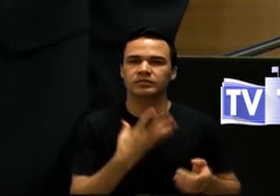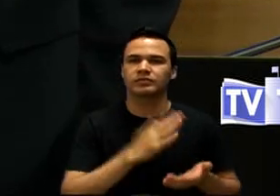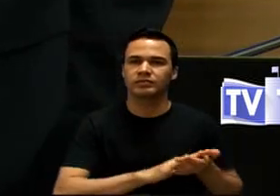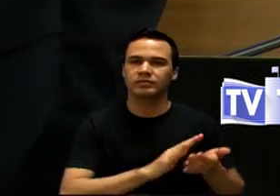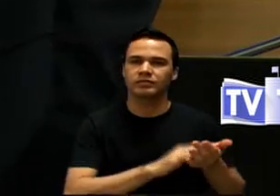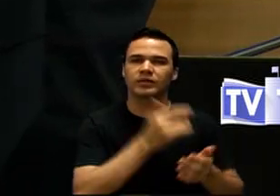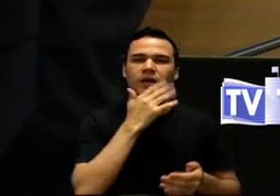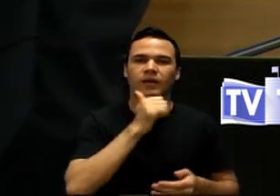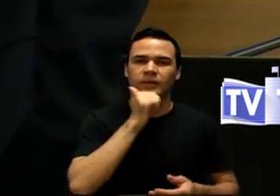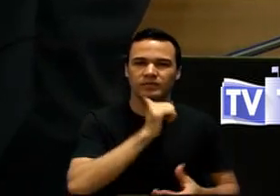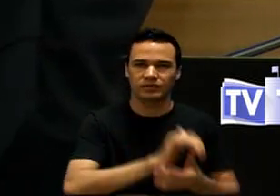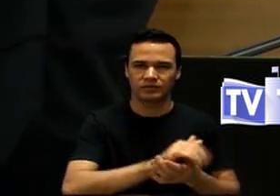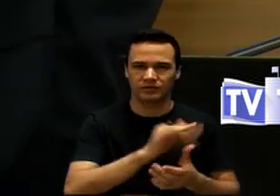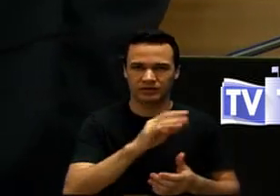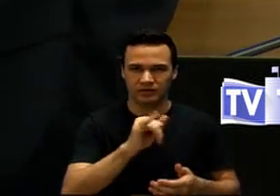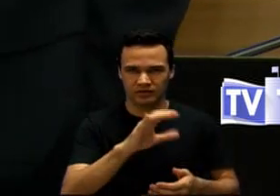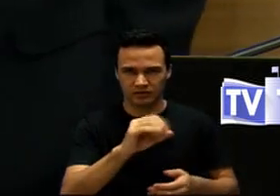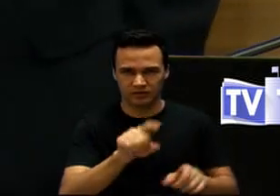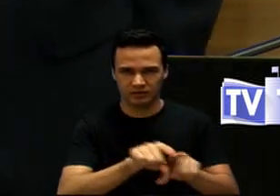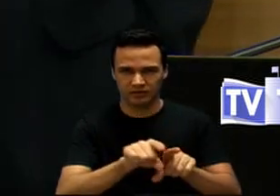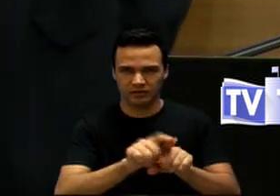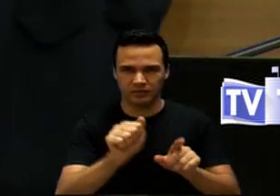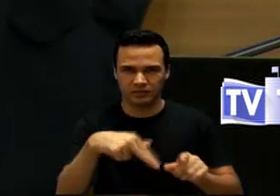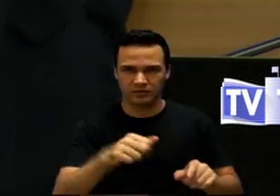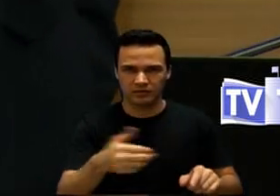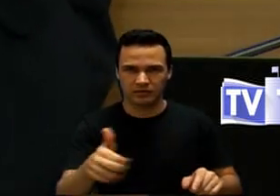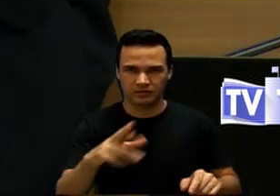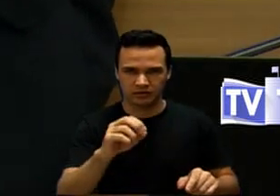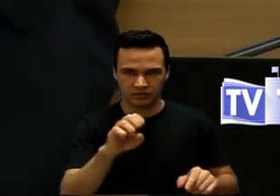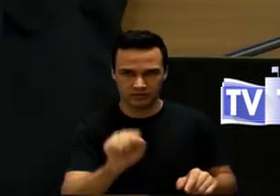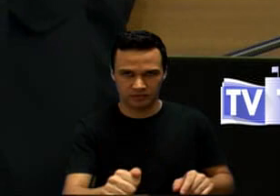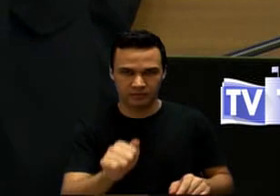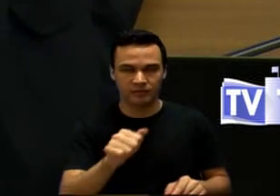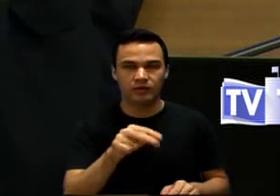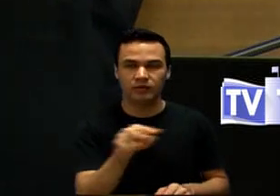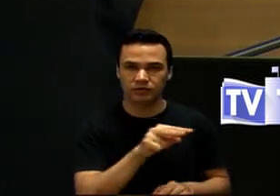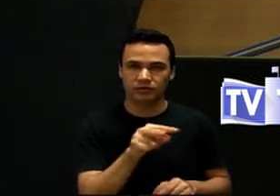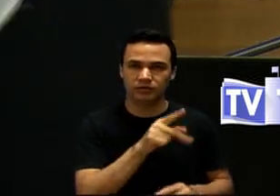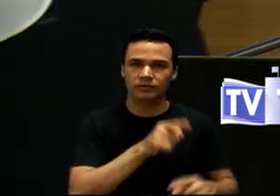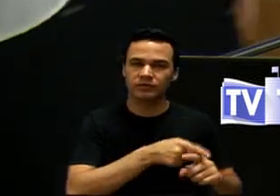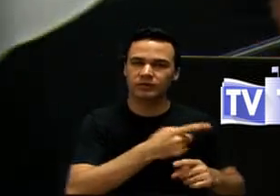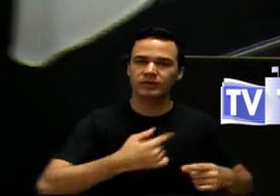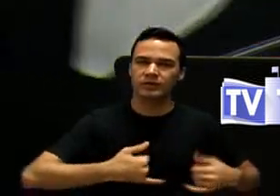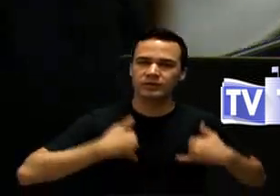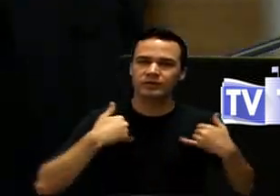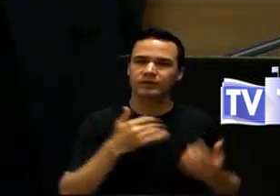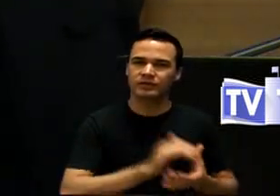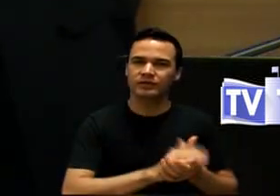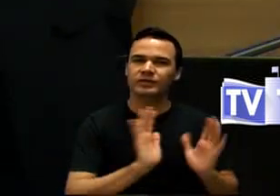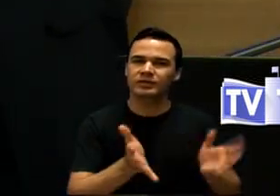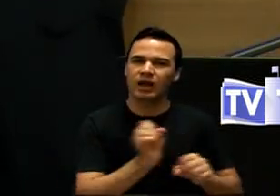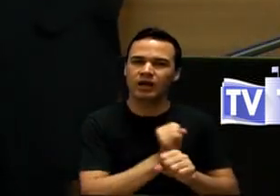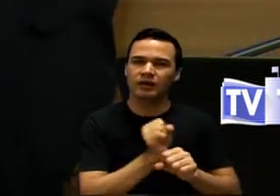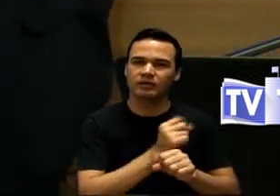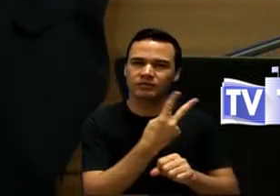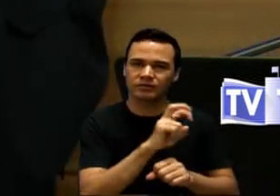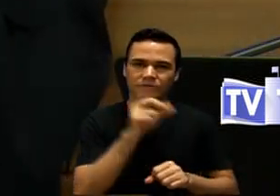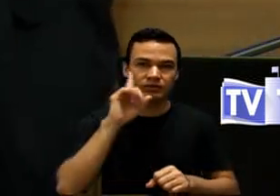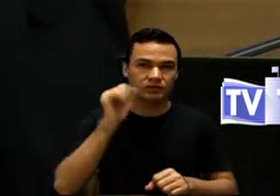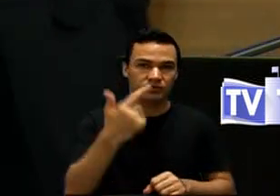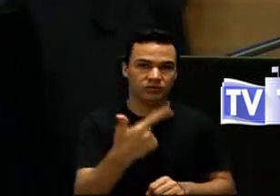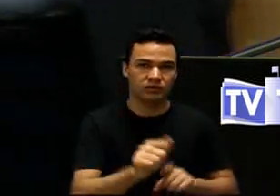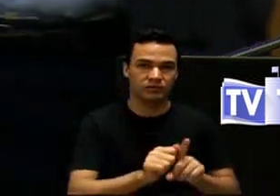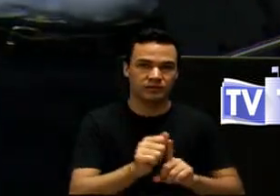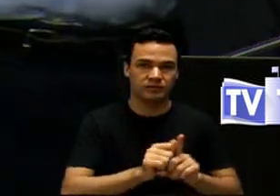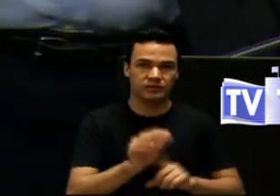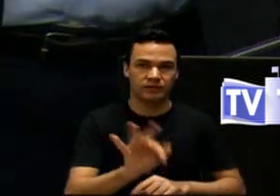congratulações com o casal Francisco de Assis dos Santos e Ana Rosa Aparecida Ribeiro Santos pelos 25 anos de matrimônio, comemorado no dia 2 de